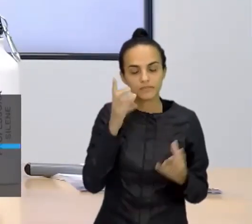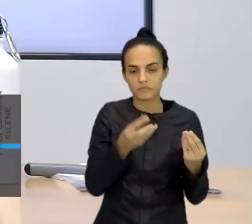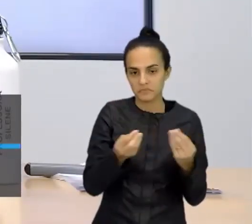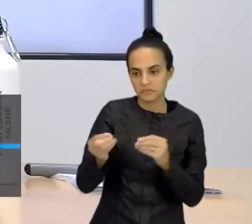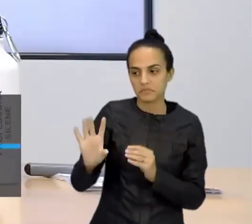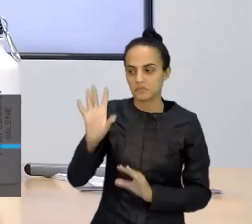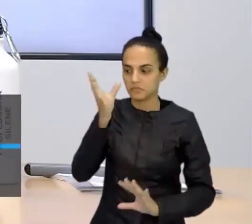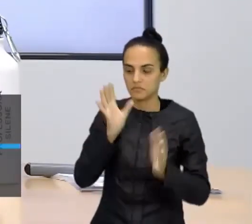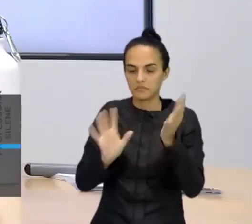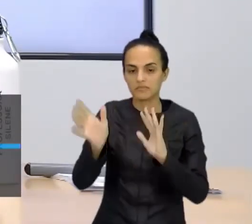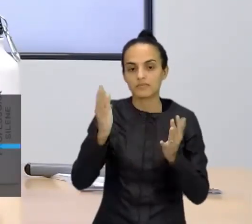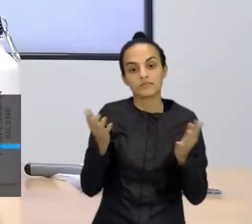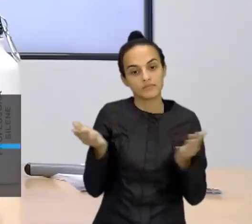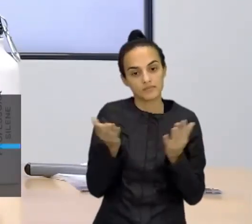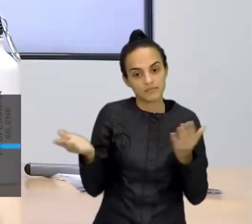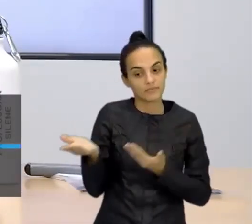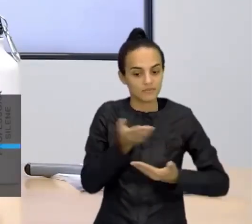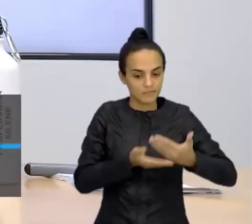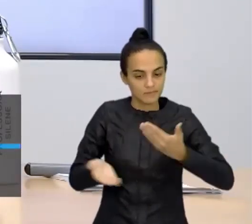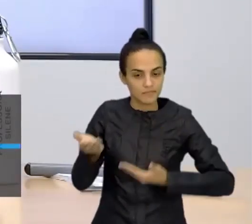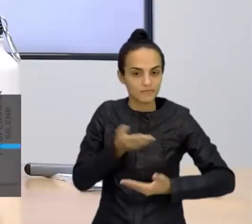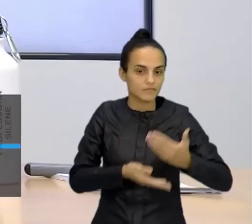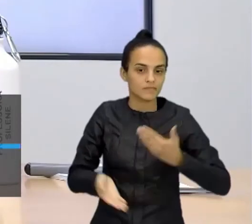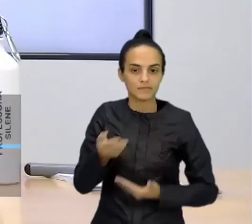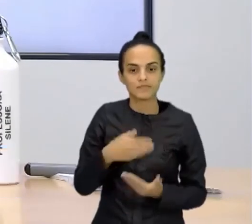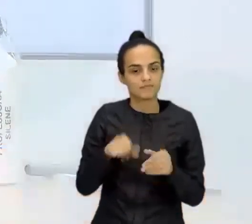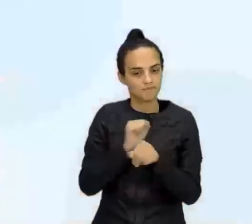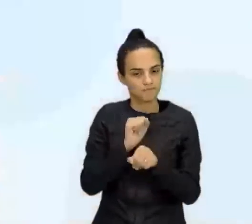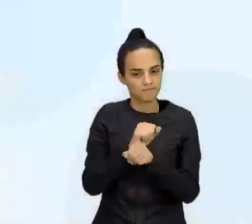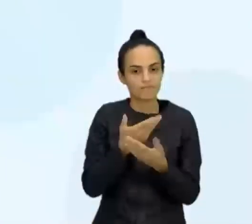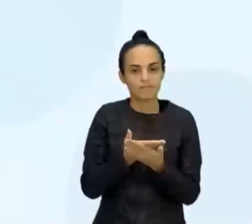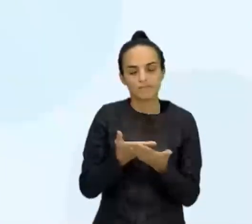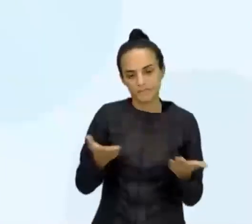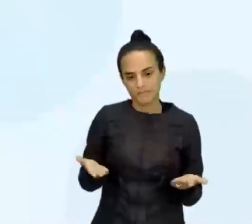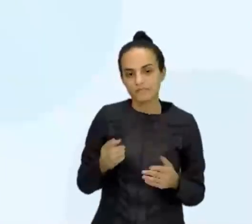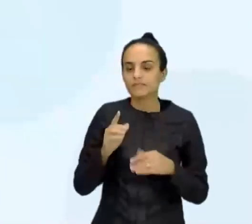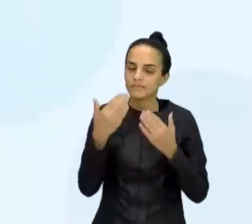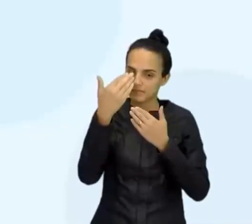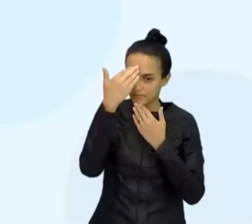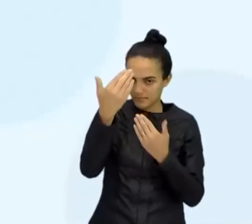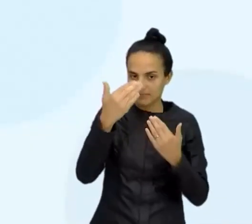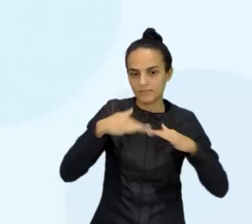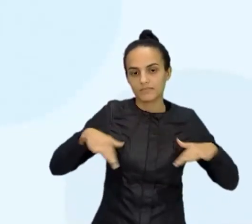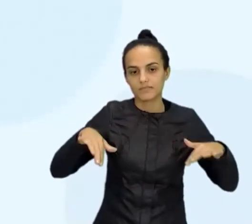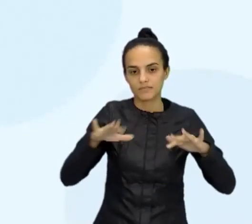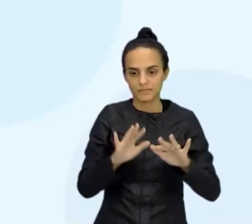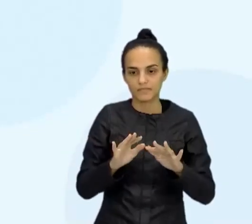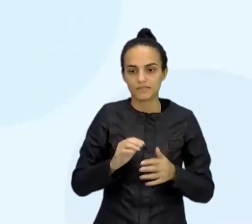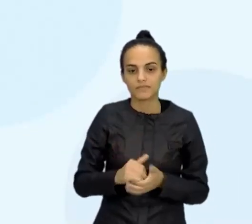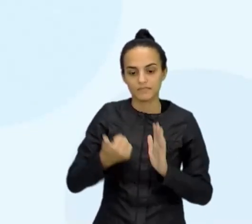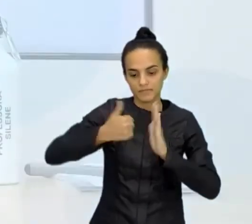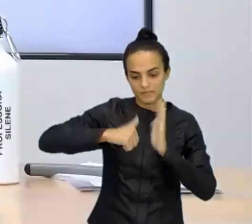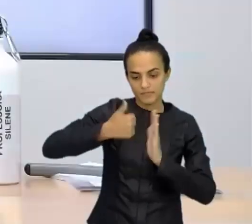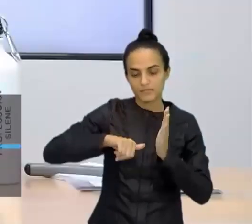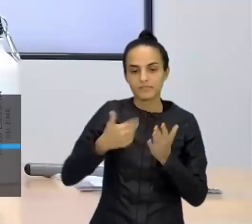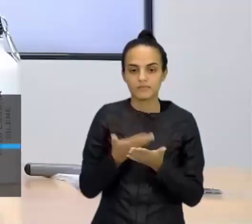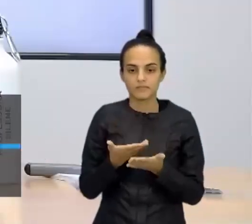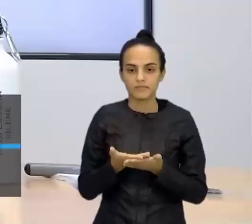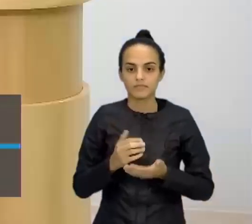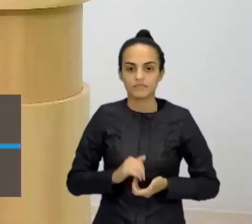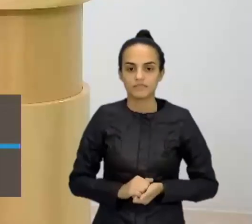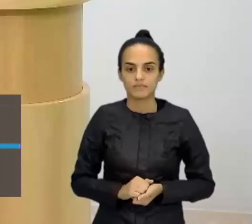situações. Pessoal, agora nós vamos para a nossa interação, eu aguardo vocês e já agradeço a todos aí. Avaliem a nossa aula.